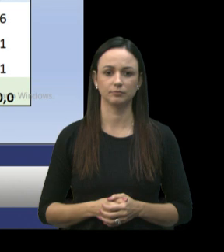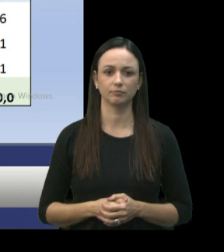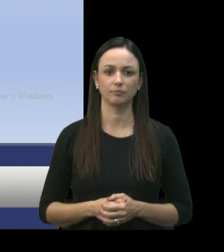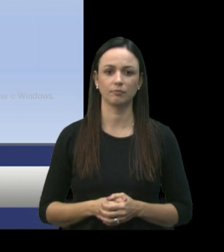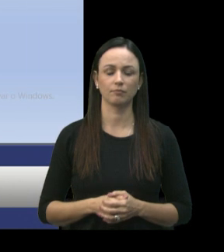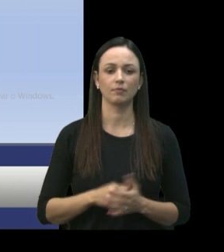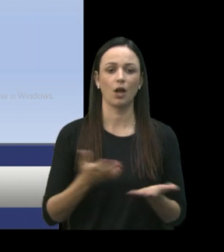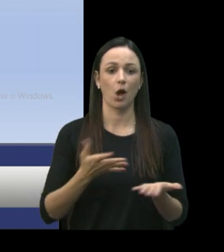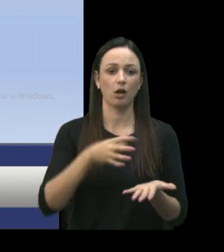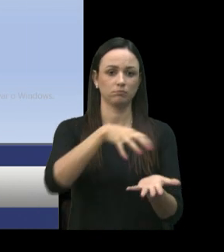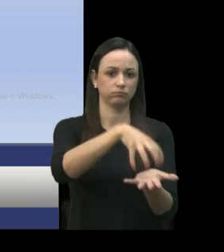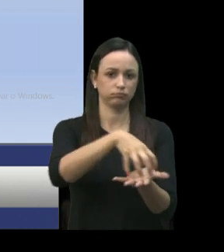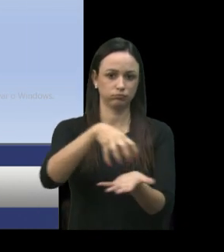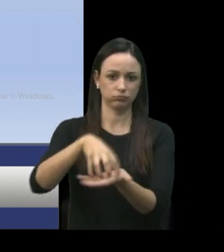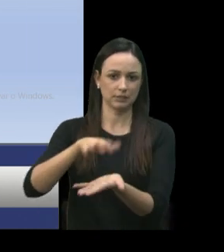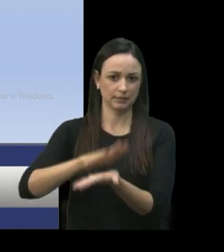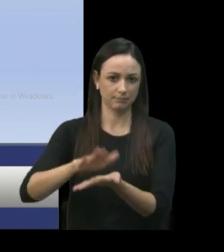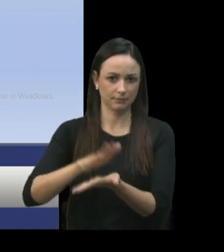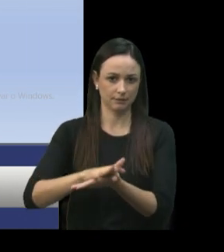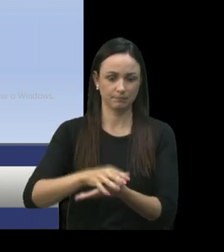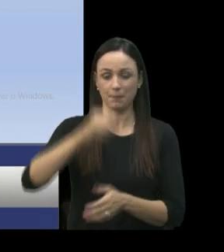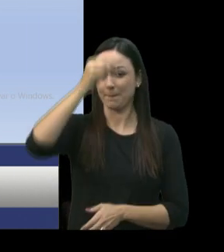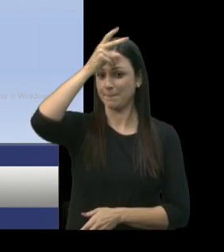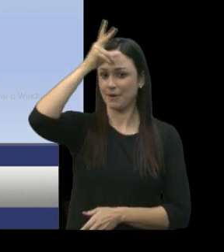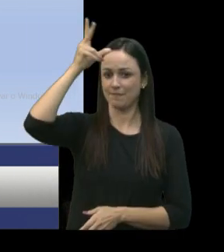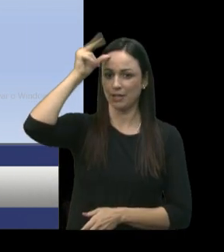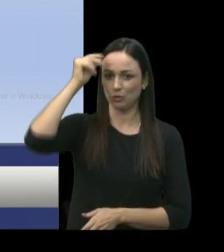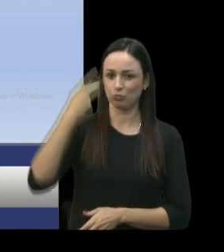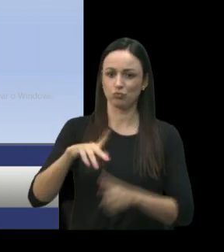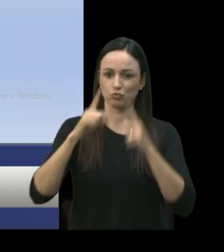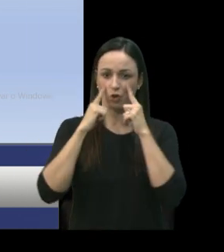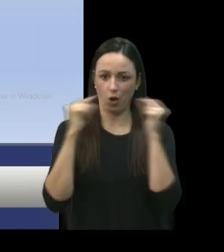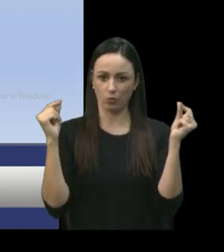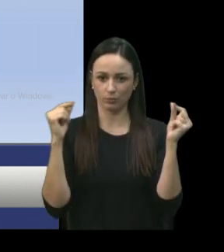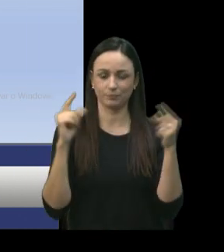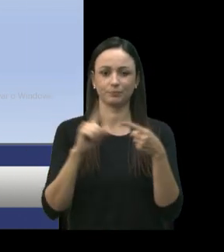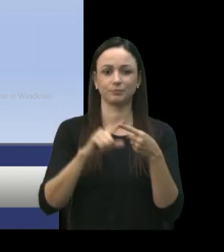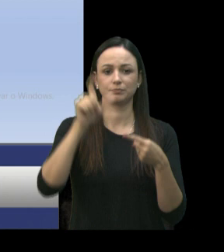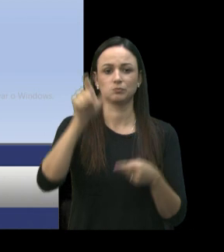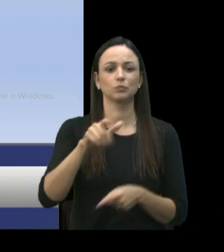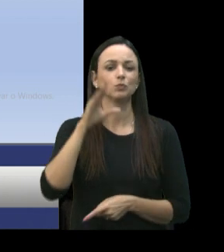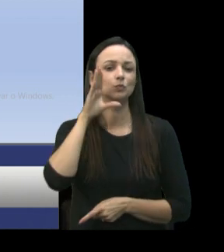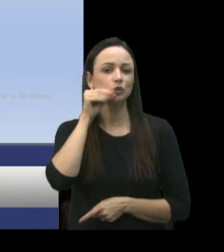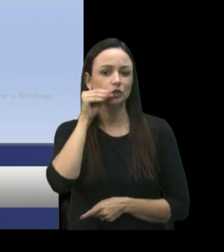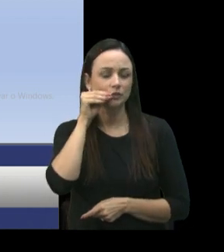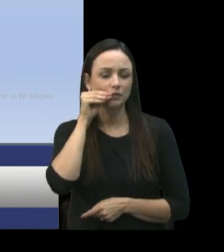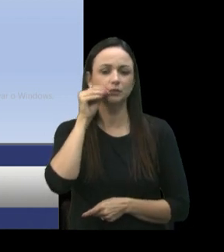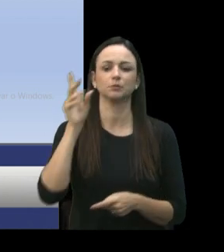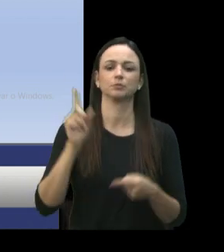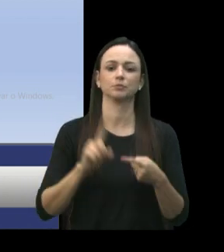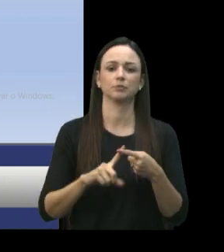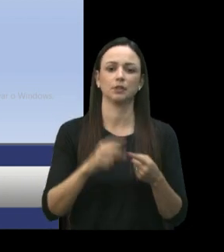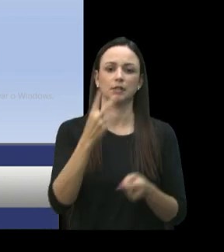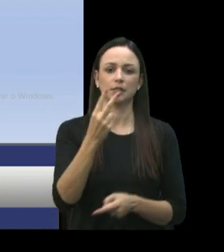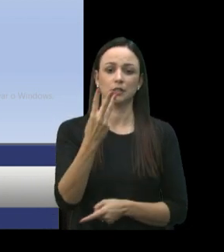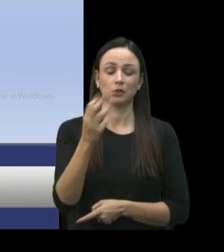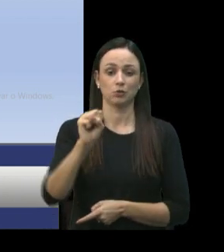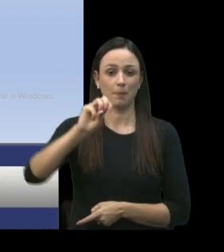Por entidades, as despesas. Prefeitura Municipal de Jaú. Pessoas e encargos,